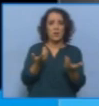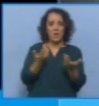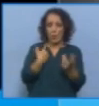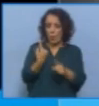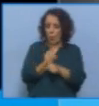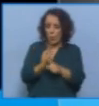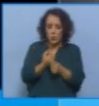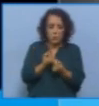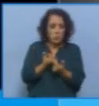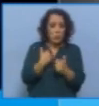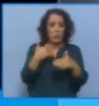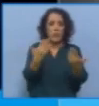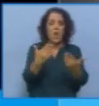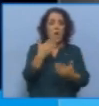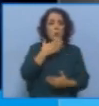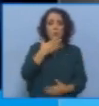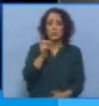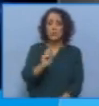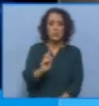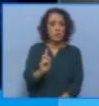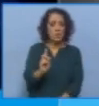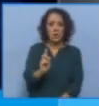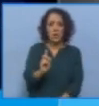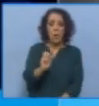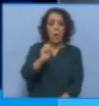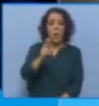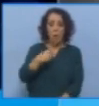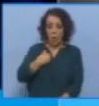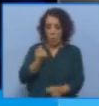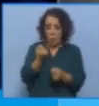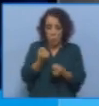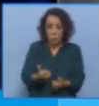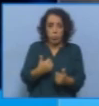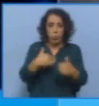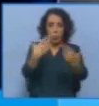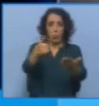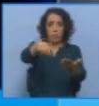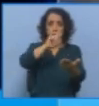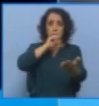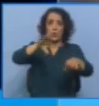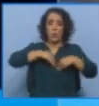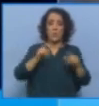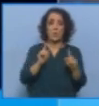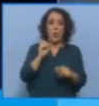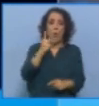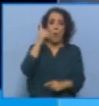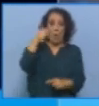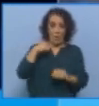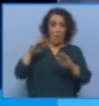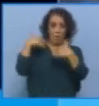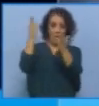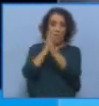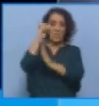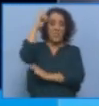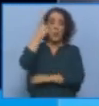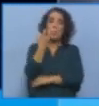muito pouco e não chega, não é? Ou que os outros não vão aceitar aquilo que nós temos para dar, ou que Deus não vai precisar daquilo que nós temos para